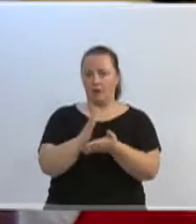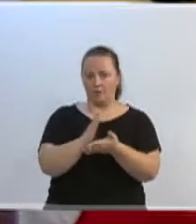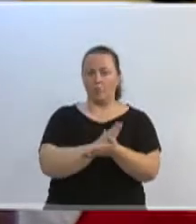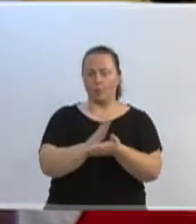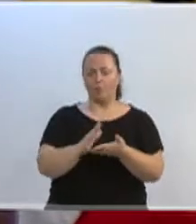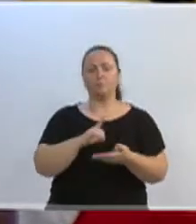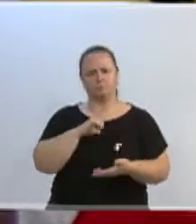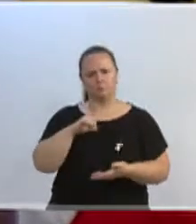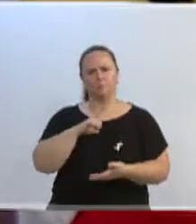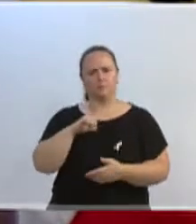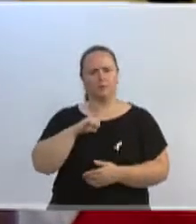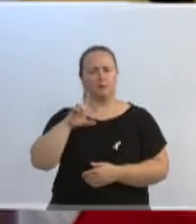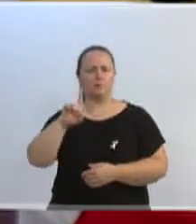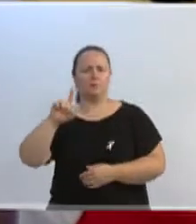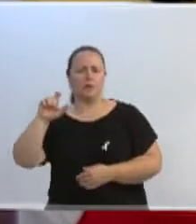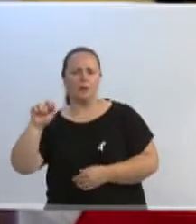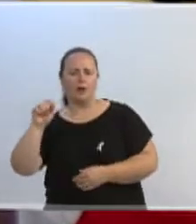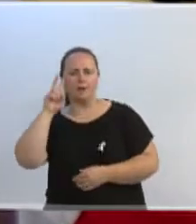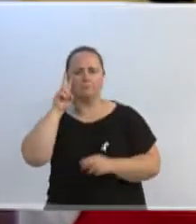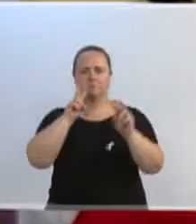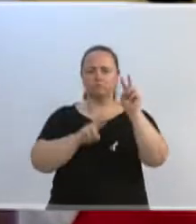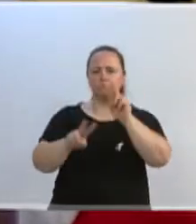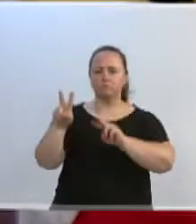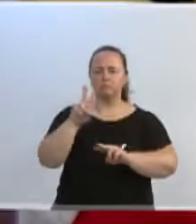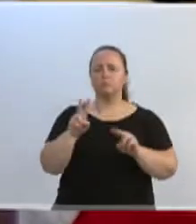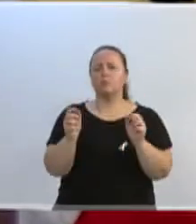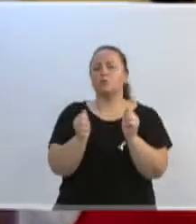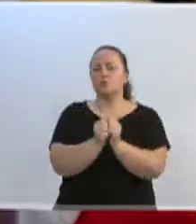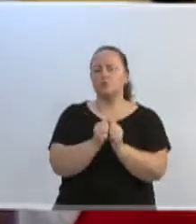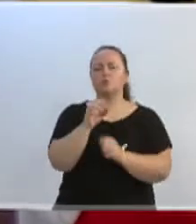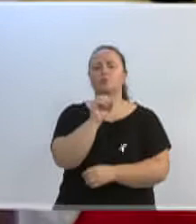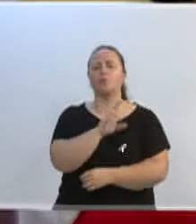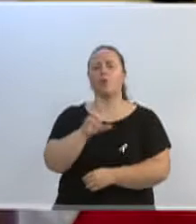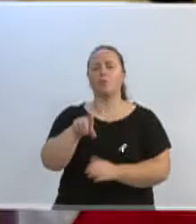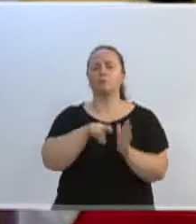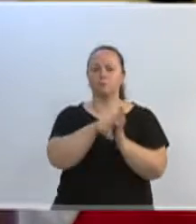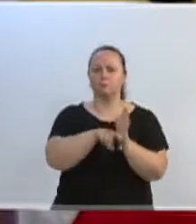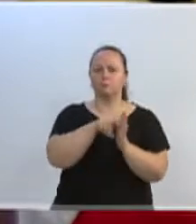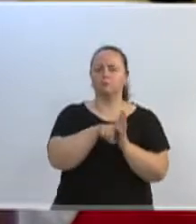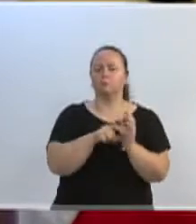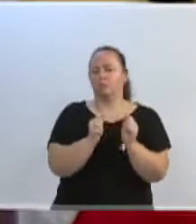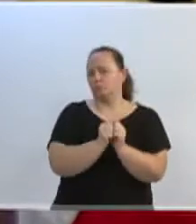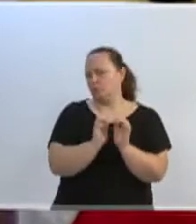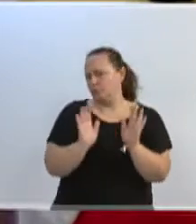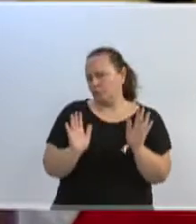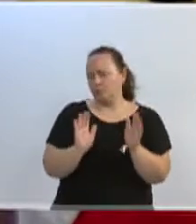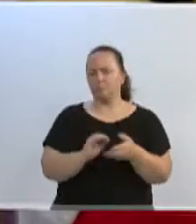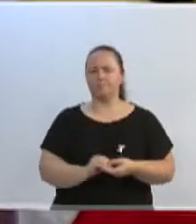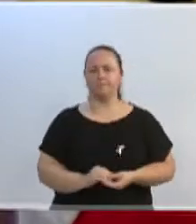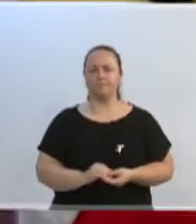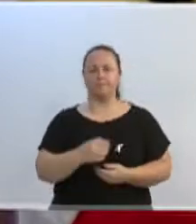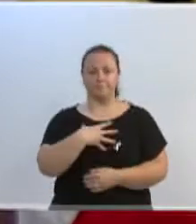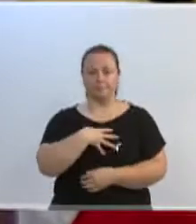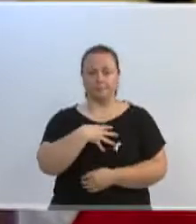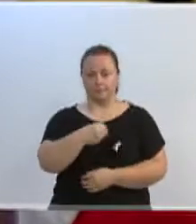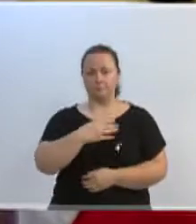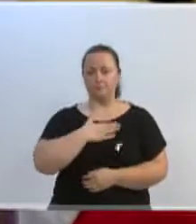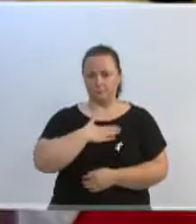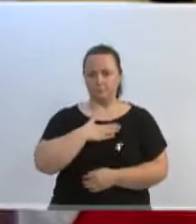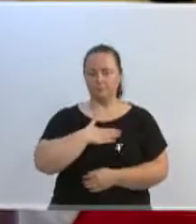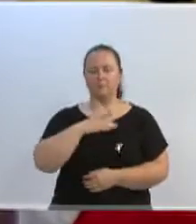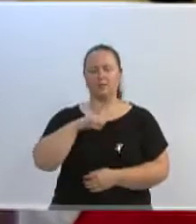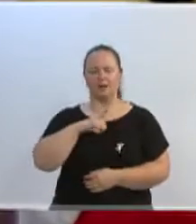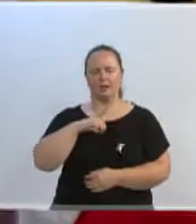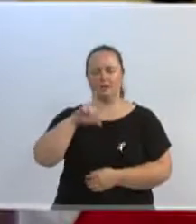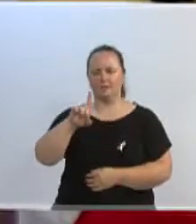é auditivo e é visual, ou auditivo, cadeirante, alguma coisa assim. Eu mesmo tenho meu filho, ele é